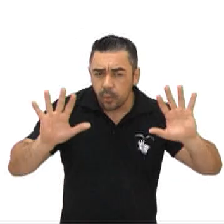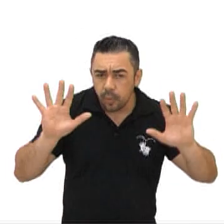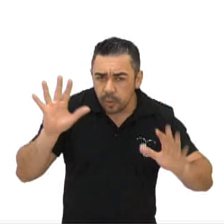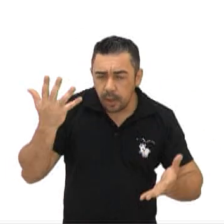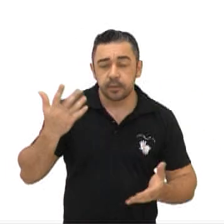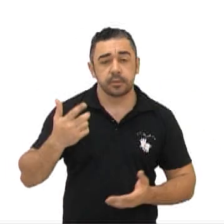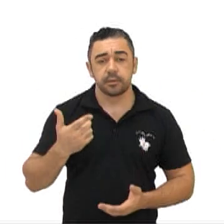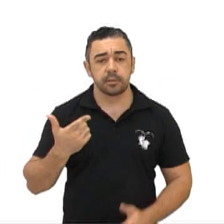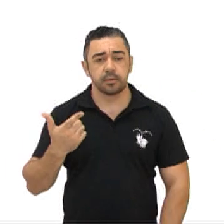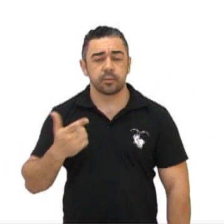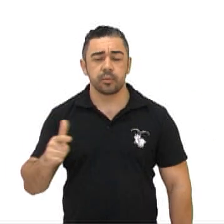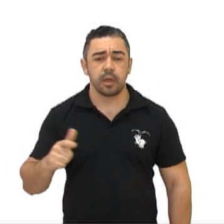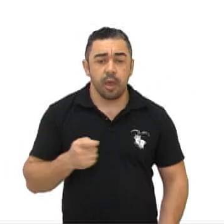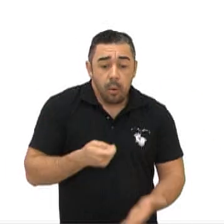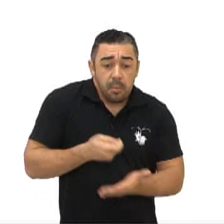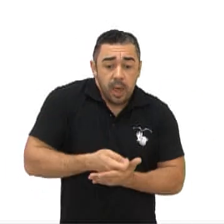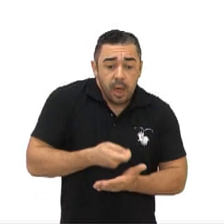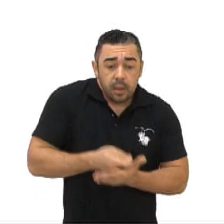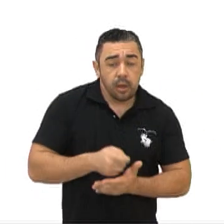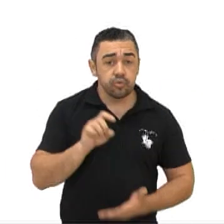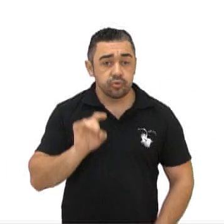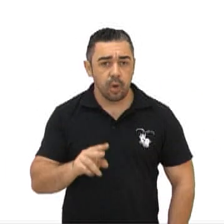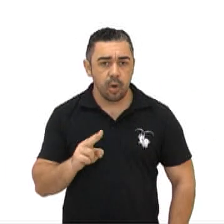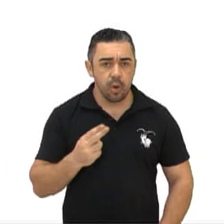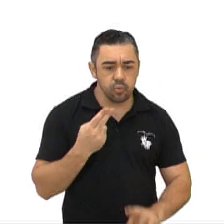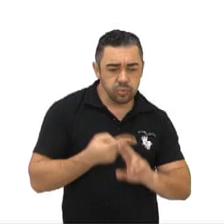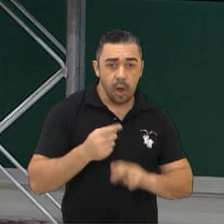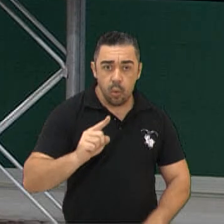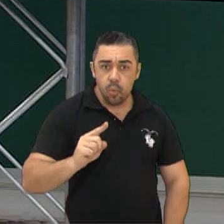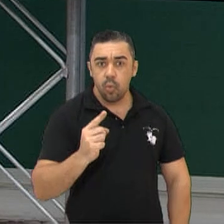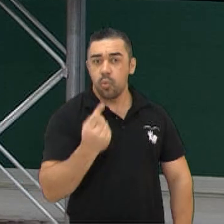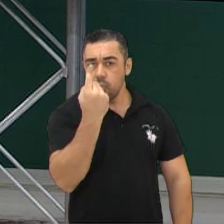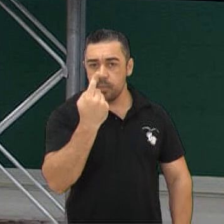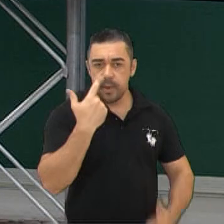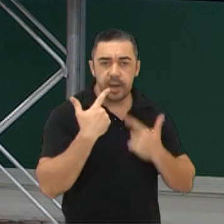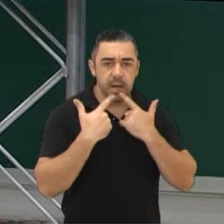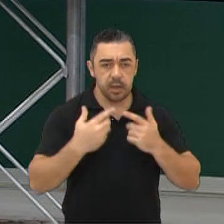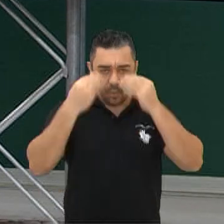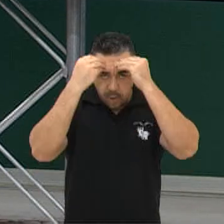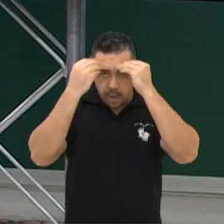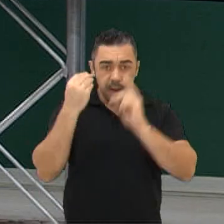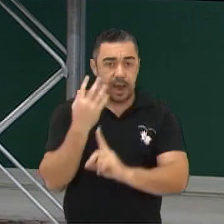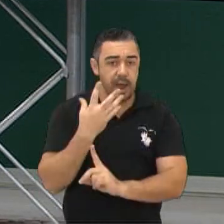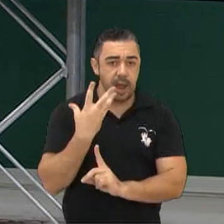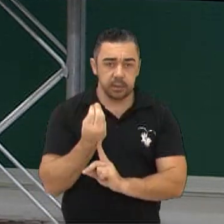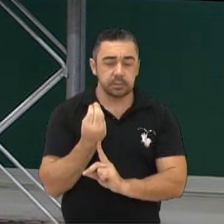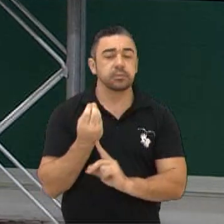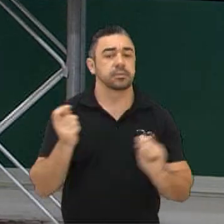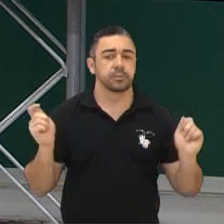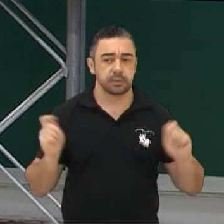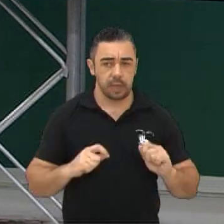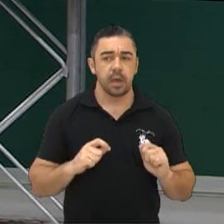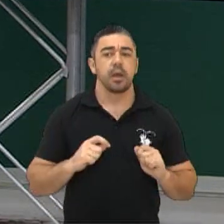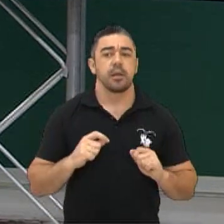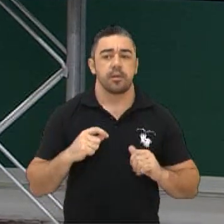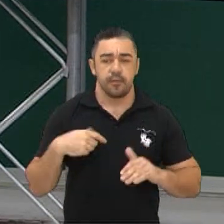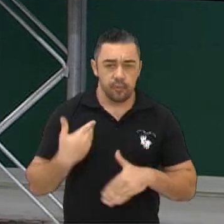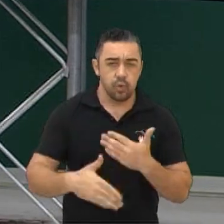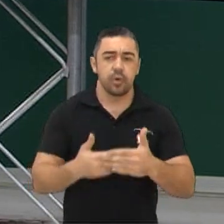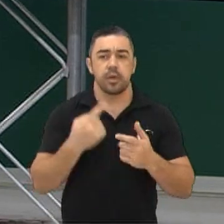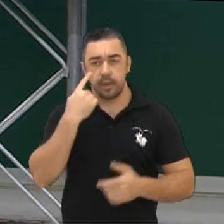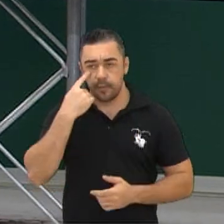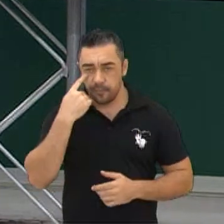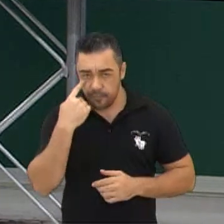temos mais a obrigatoriedade de usar somente uma linguagem. A arte, por si só, como o professor falou, ela começou a evoluir. Ela viu que